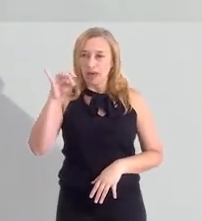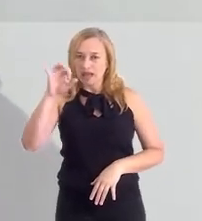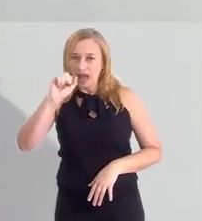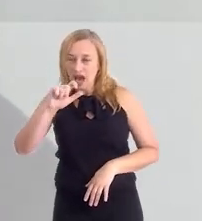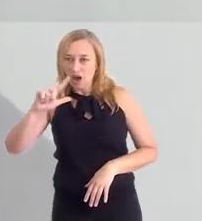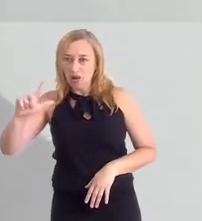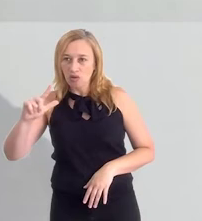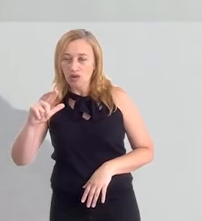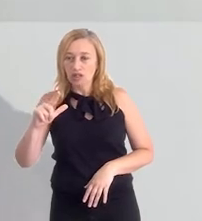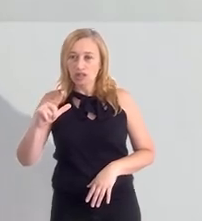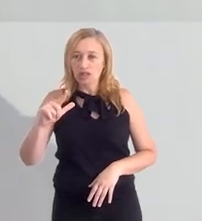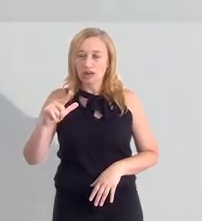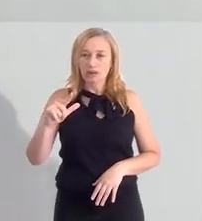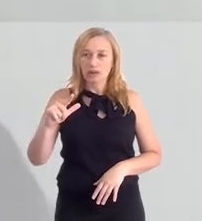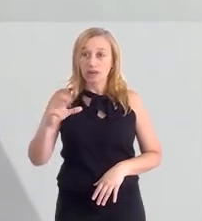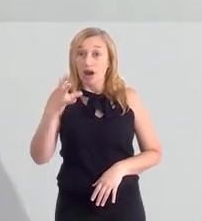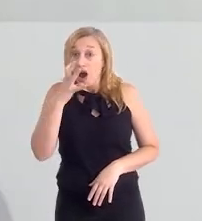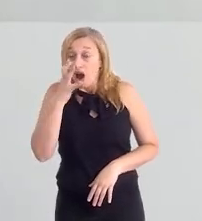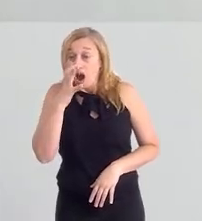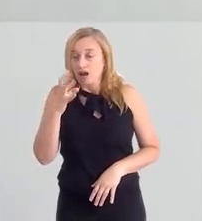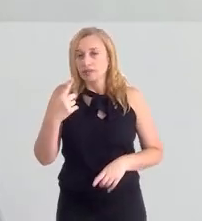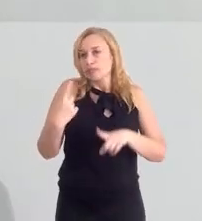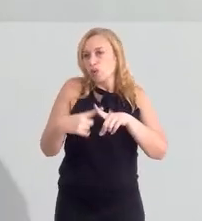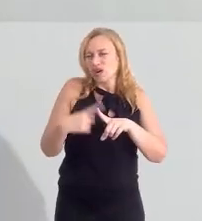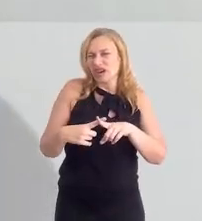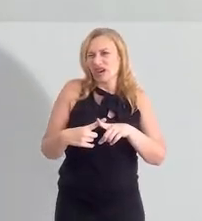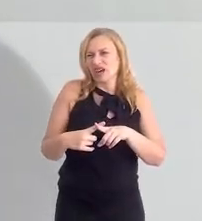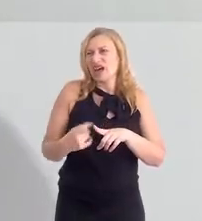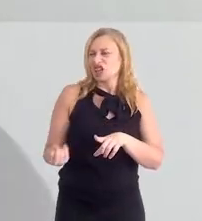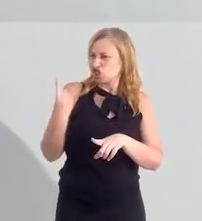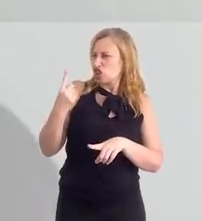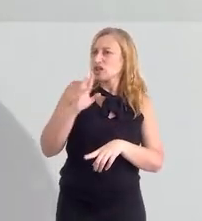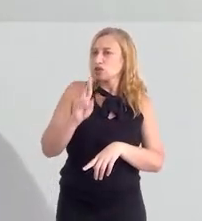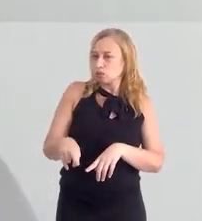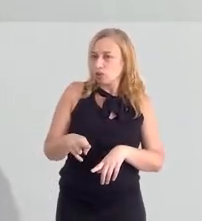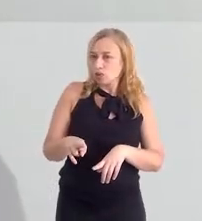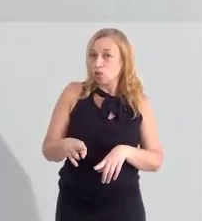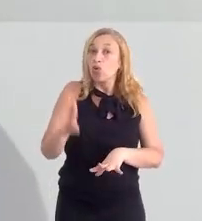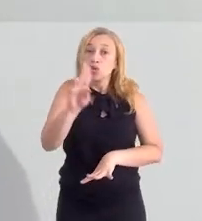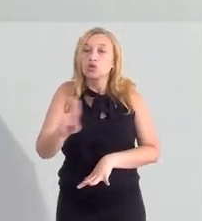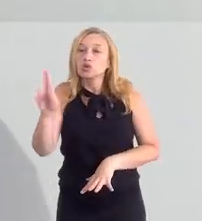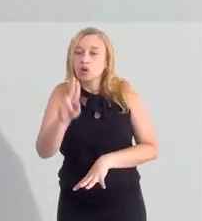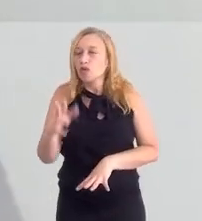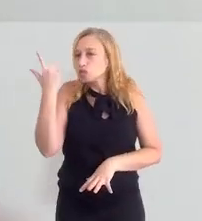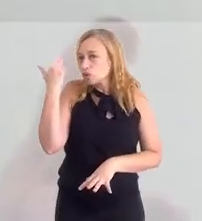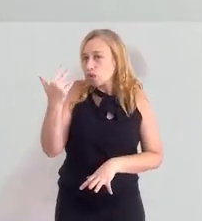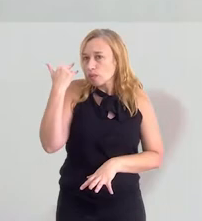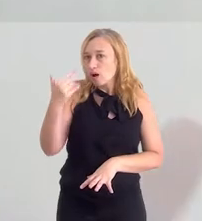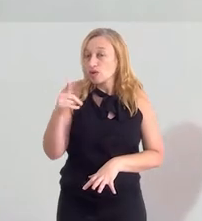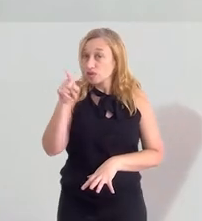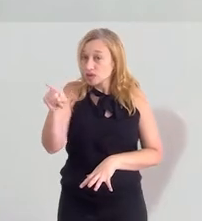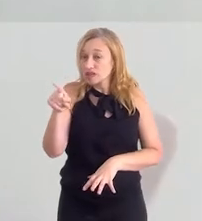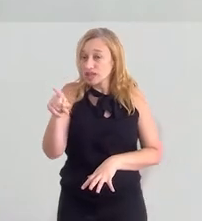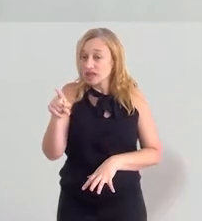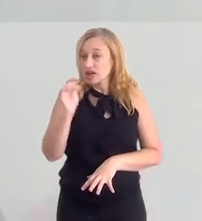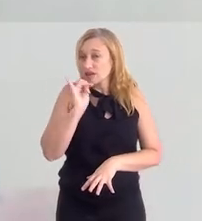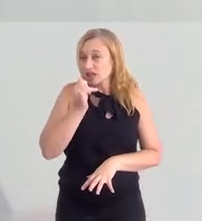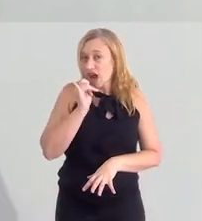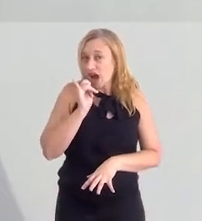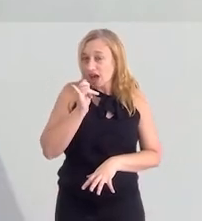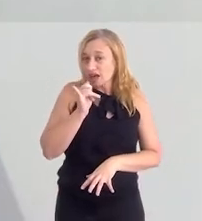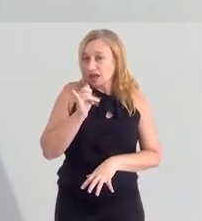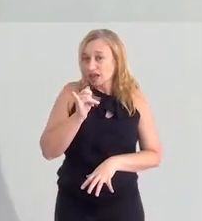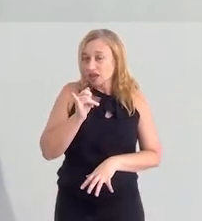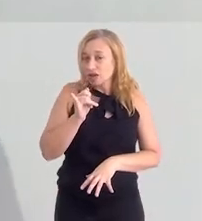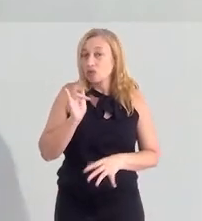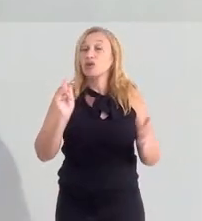fenomenologicamente foi interessante porque tá, tá, tá, tá, tá. Seria uma resposta muito estranha. O mais usual é que você conte uma história, você narre